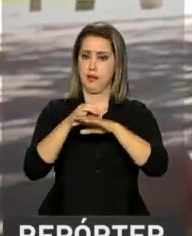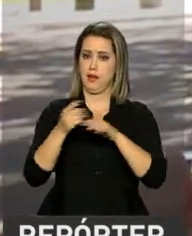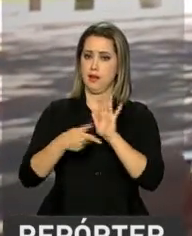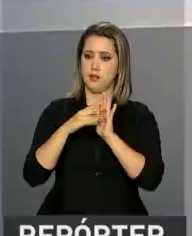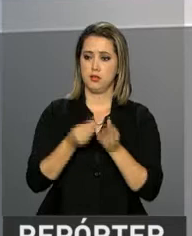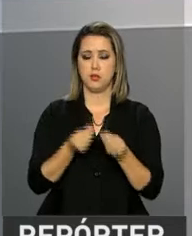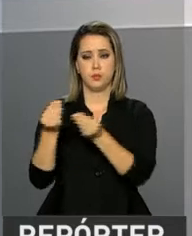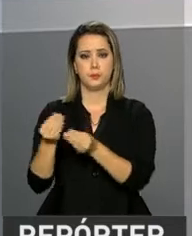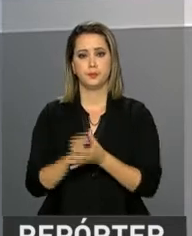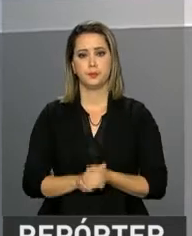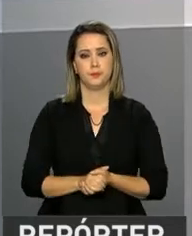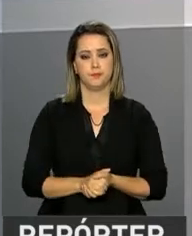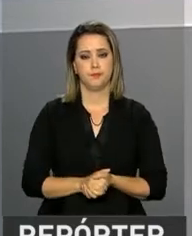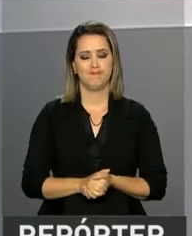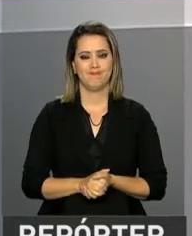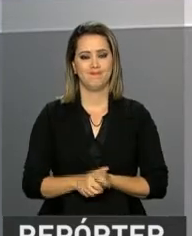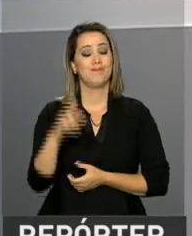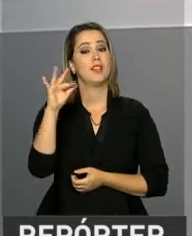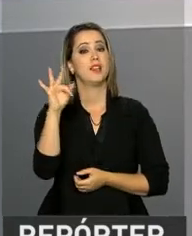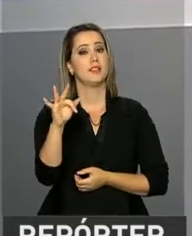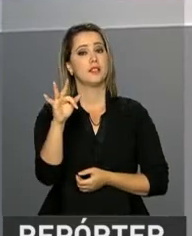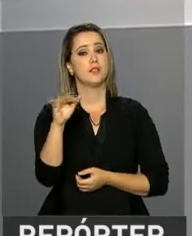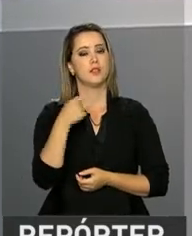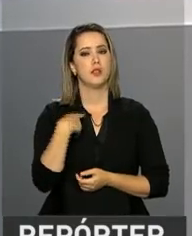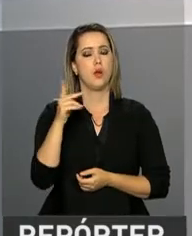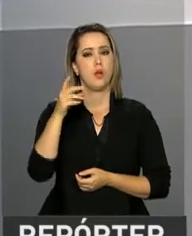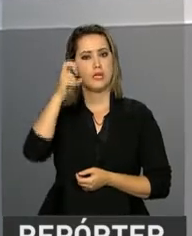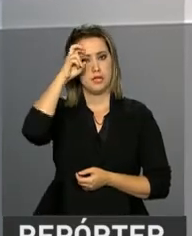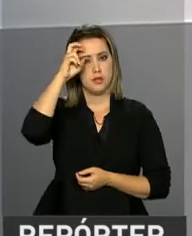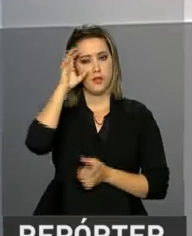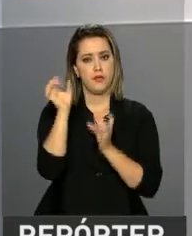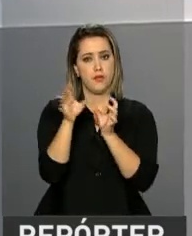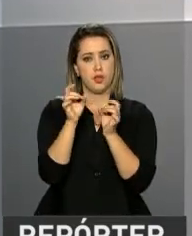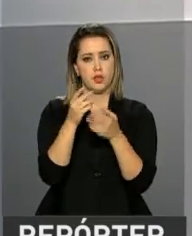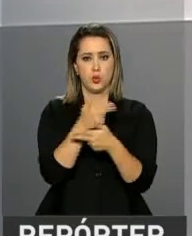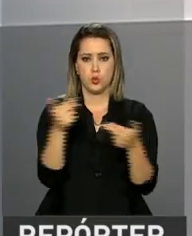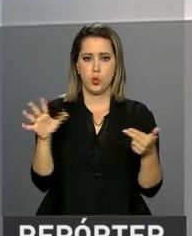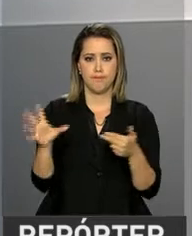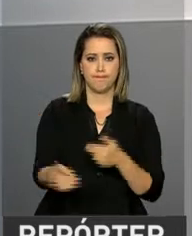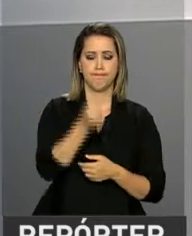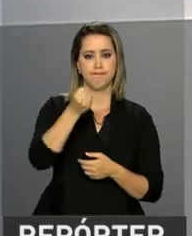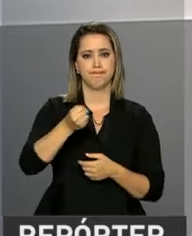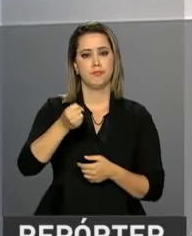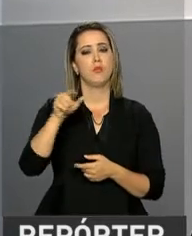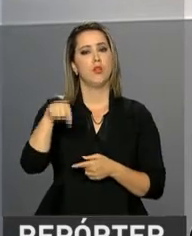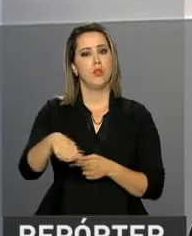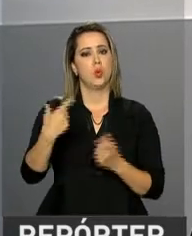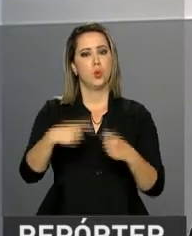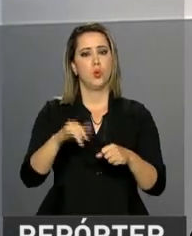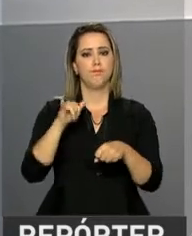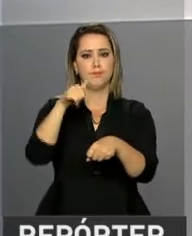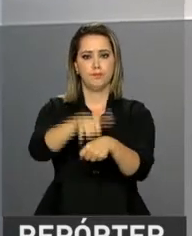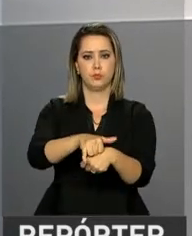mandar na exportação. A Receita Federal vai realizar na próxima quinta-feira um leilão com produtos apreendidos pela alfândega do